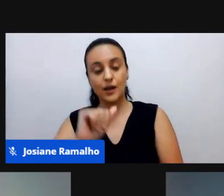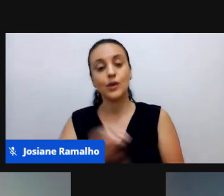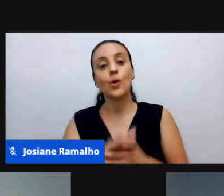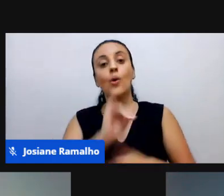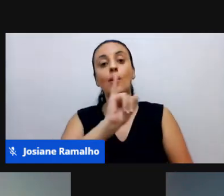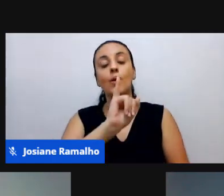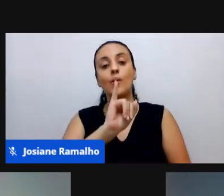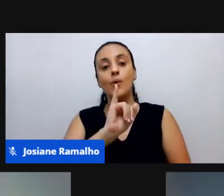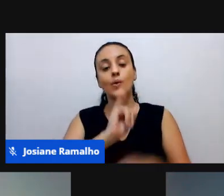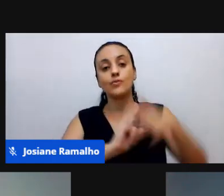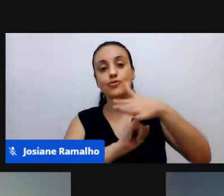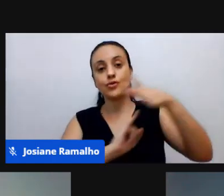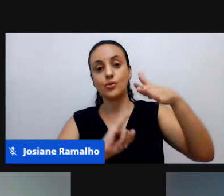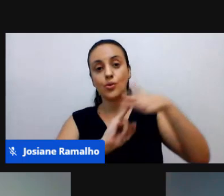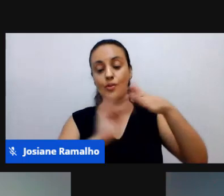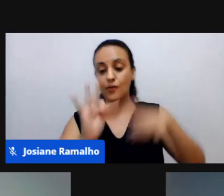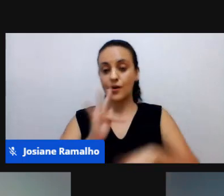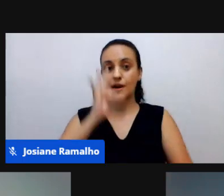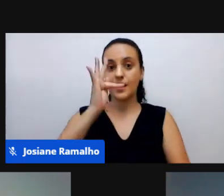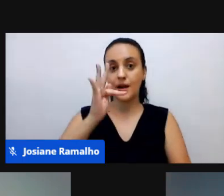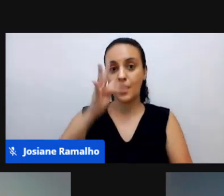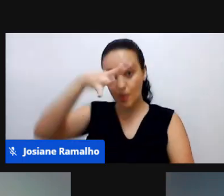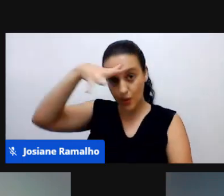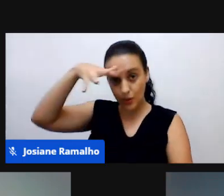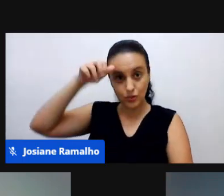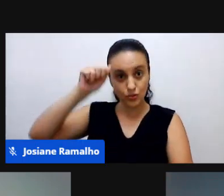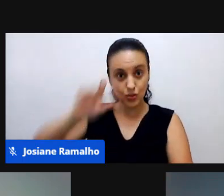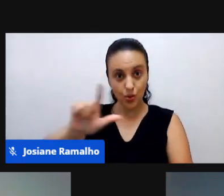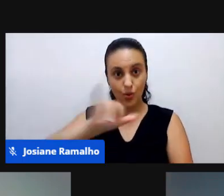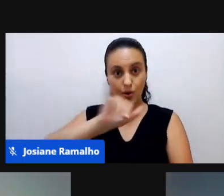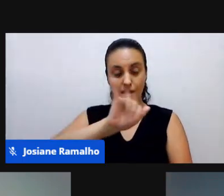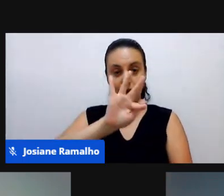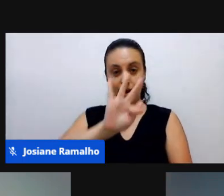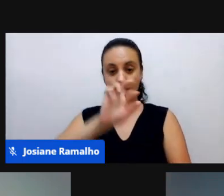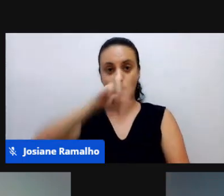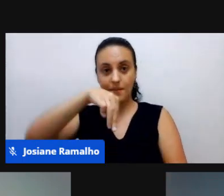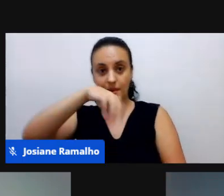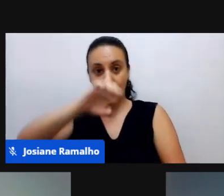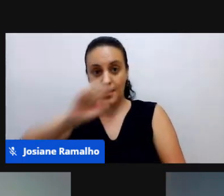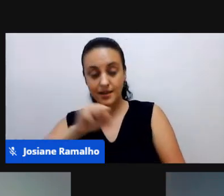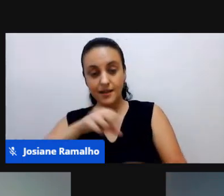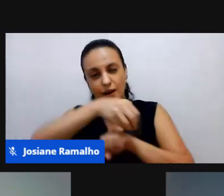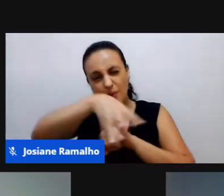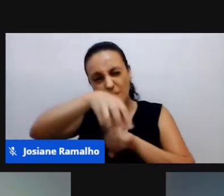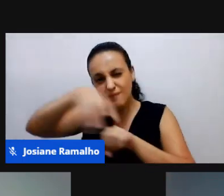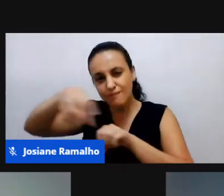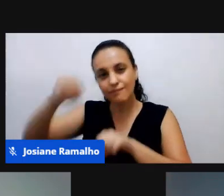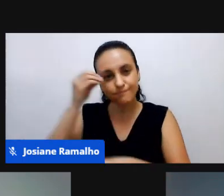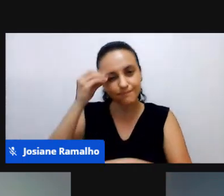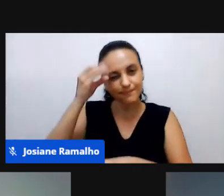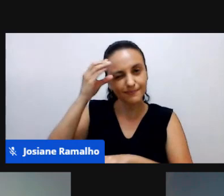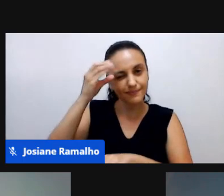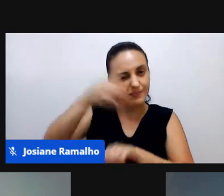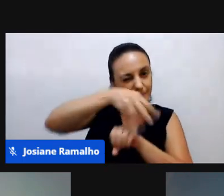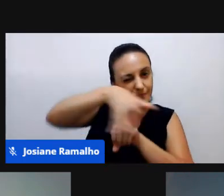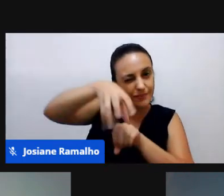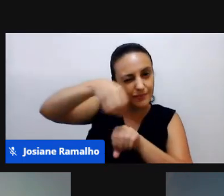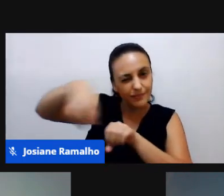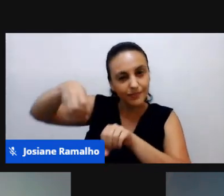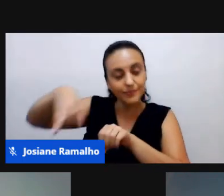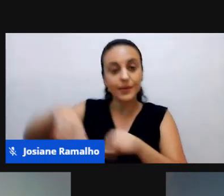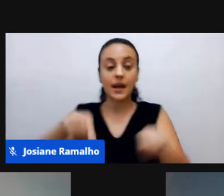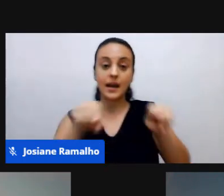Sul, que compartilhará conosco alguns de seus conhecimentos. Também contamos